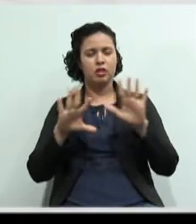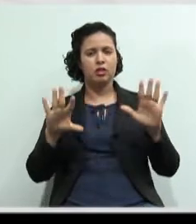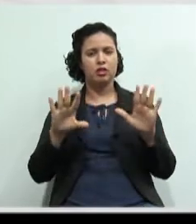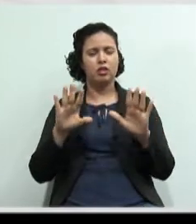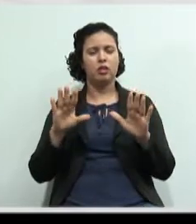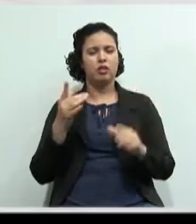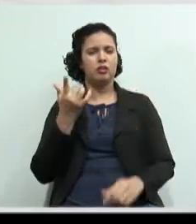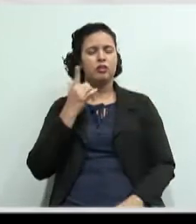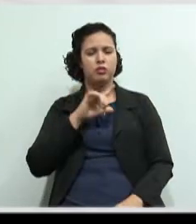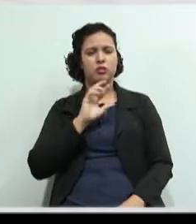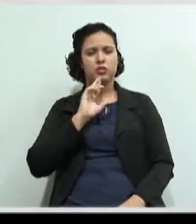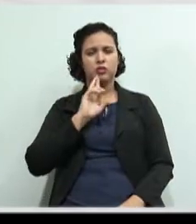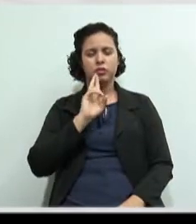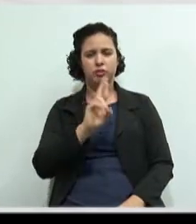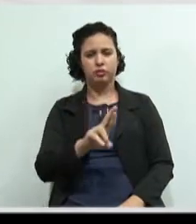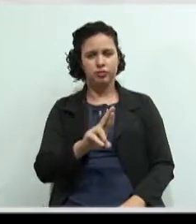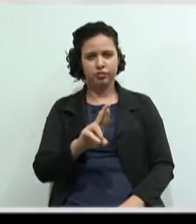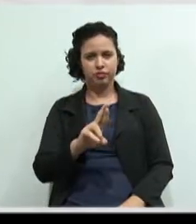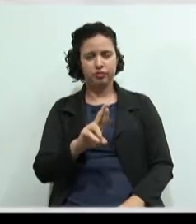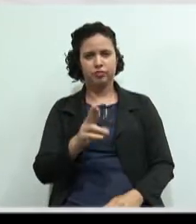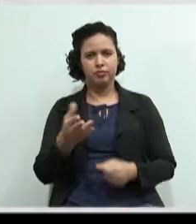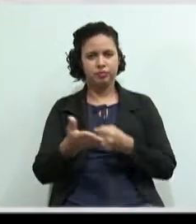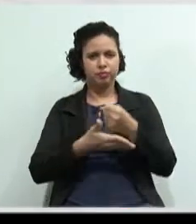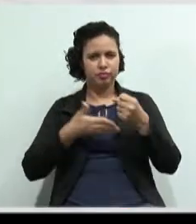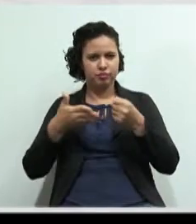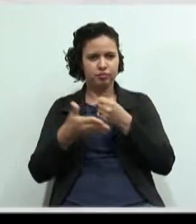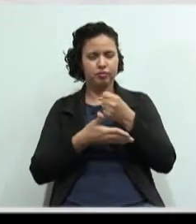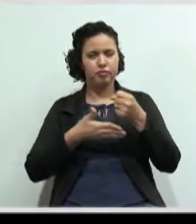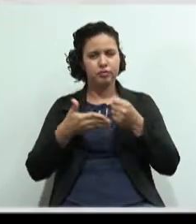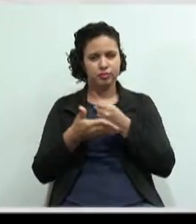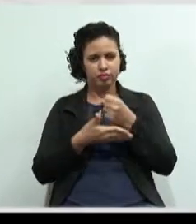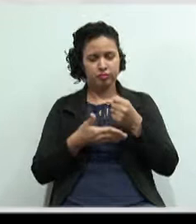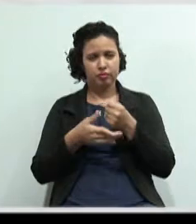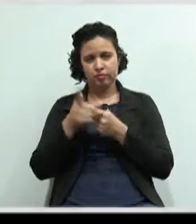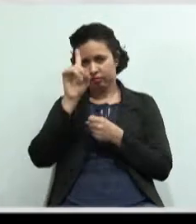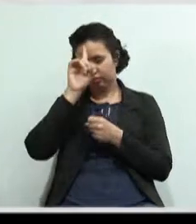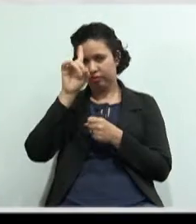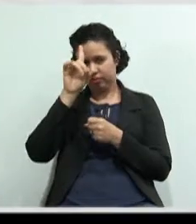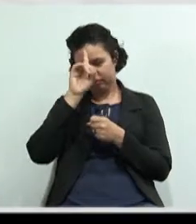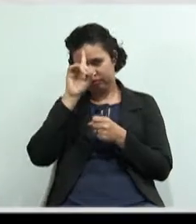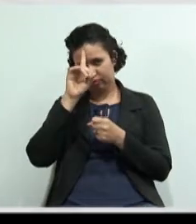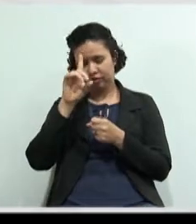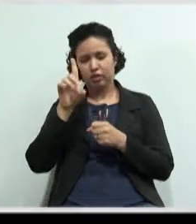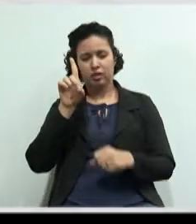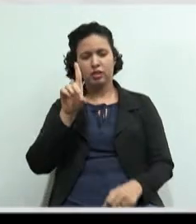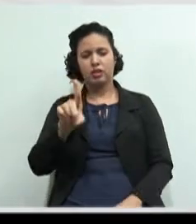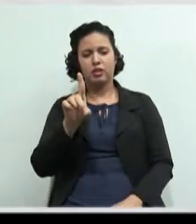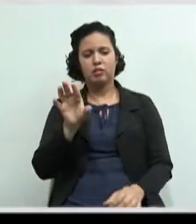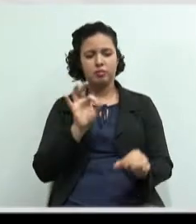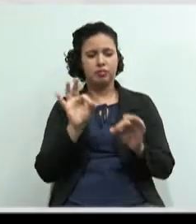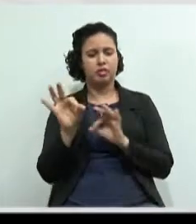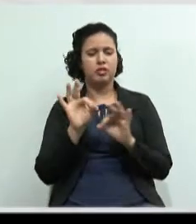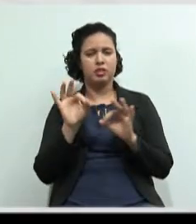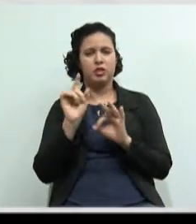conseguir resultados baseados em ações rotineiras. Letra D, planejar é determinar futuramente o que